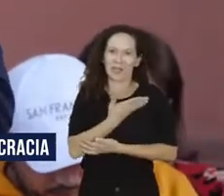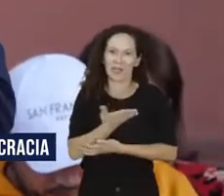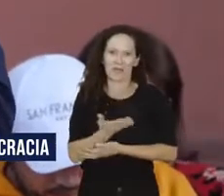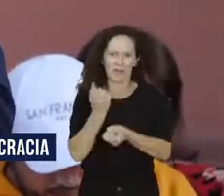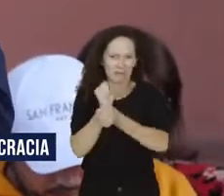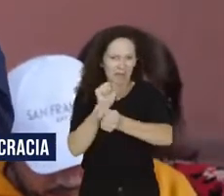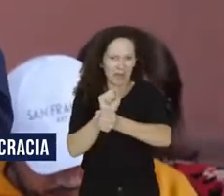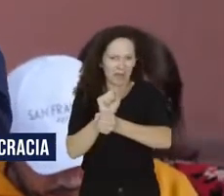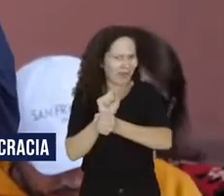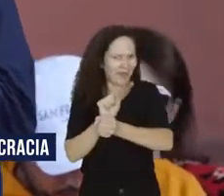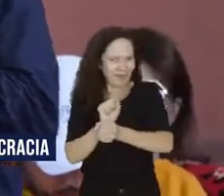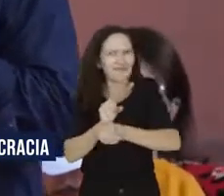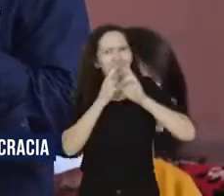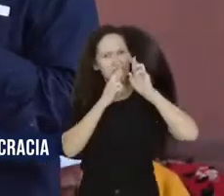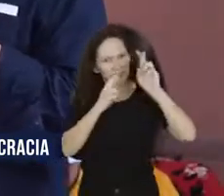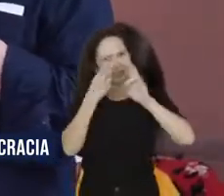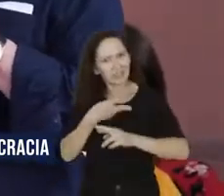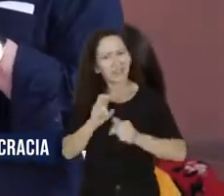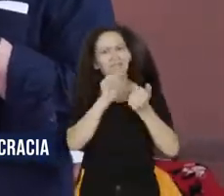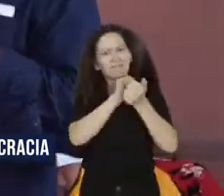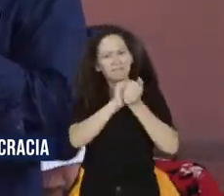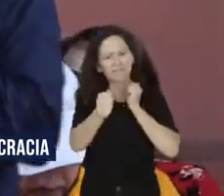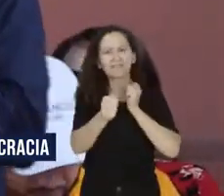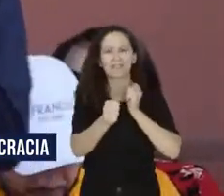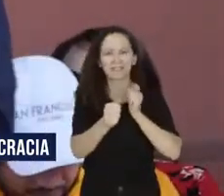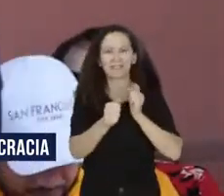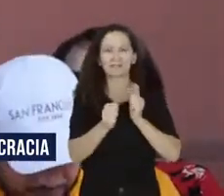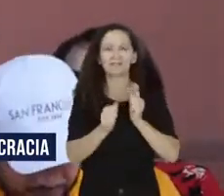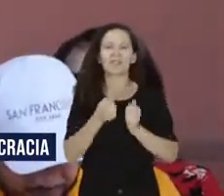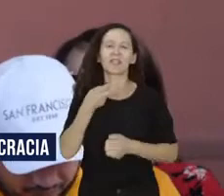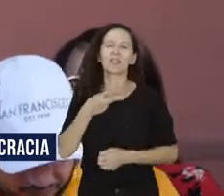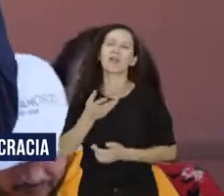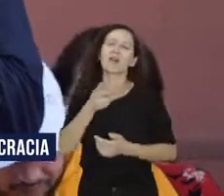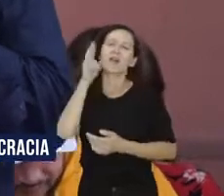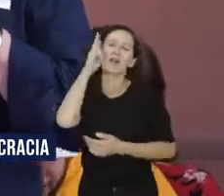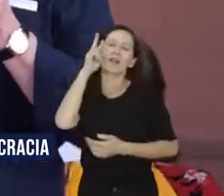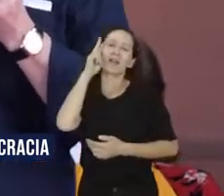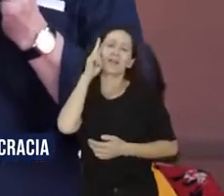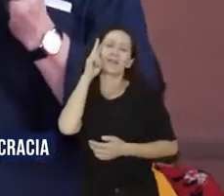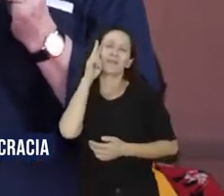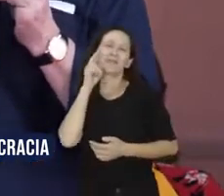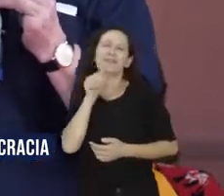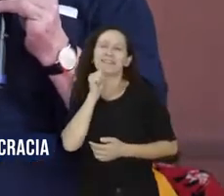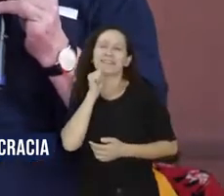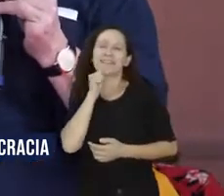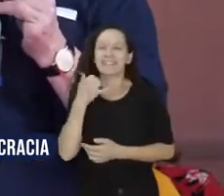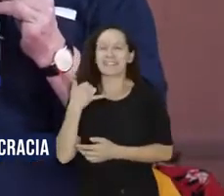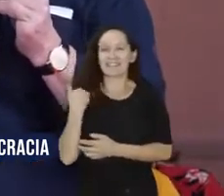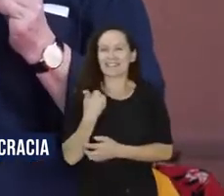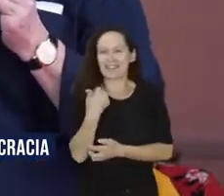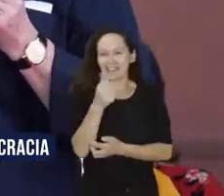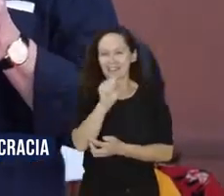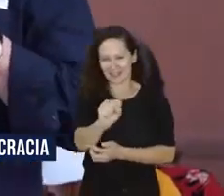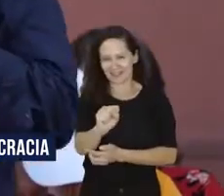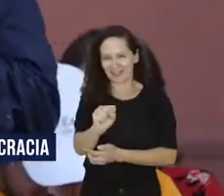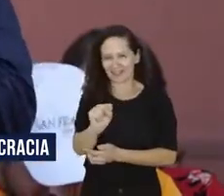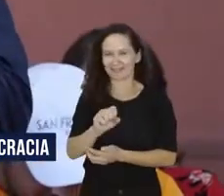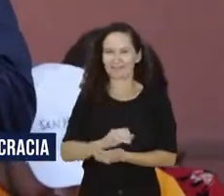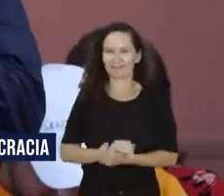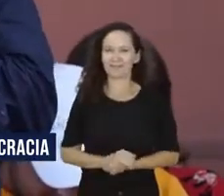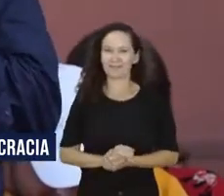não faço o esforço que eu fazia quando eu tinha 18 para ver o Corinthians. Então,